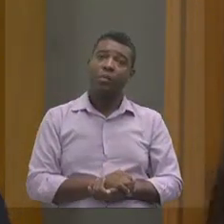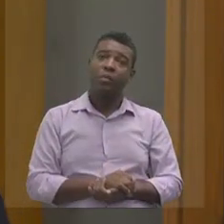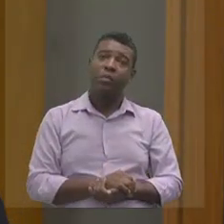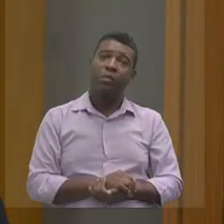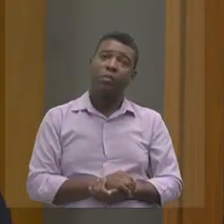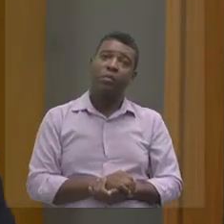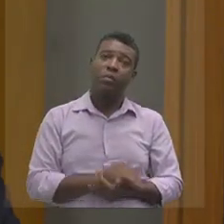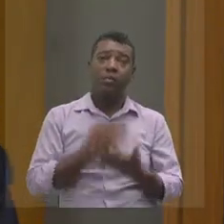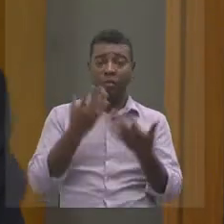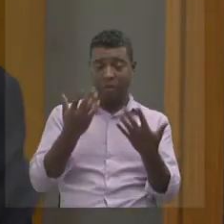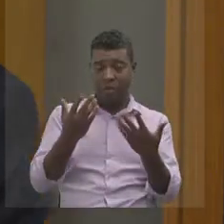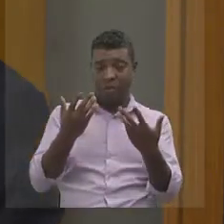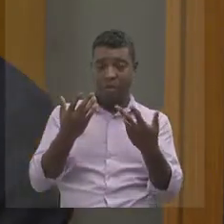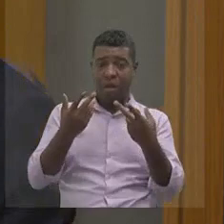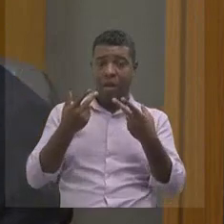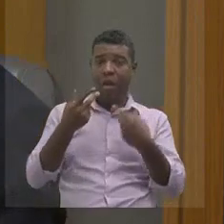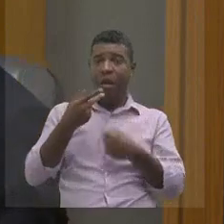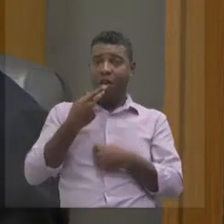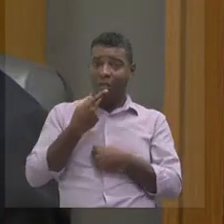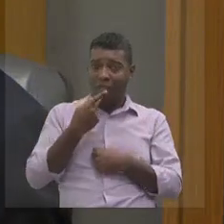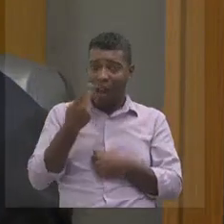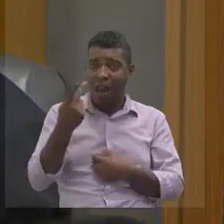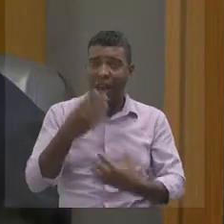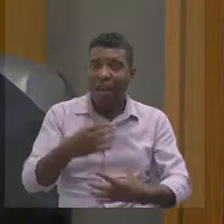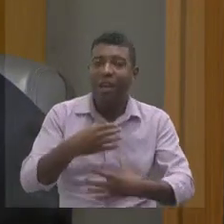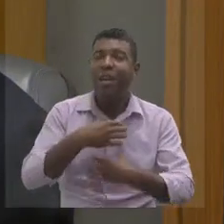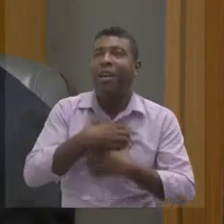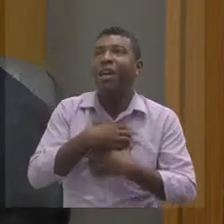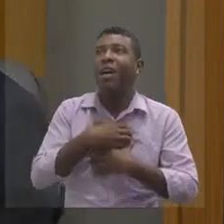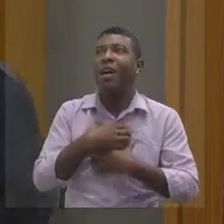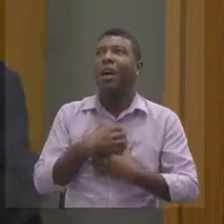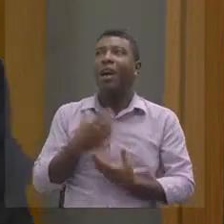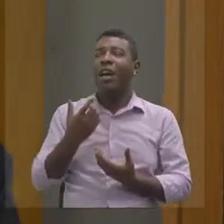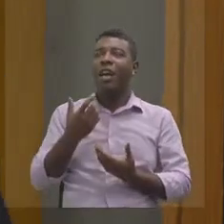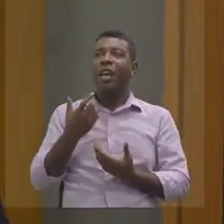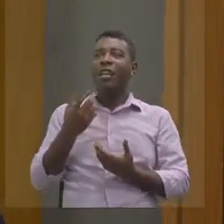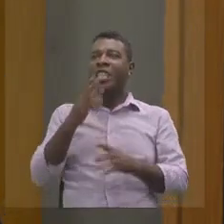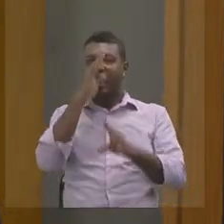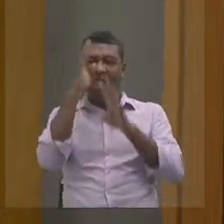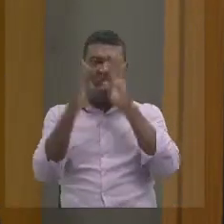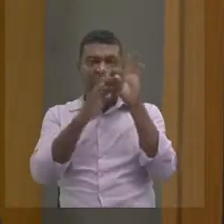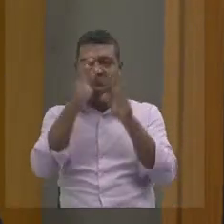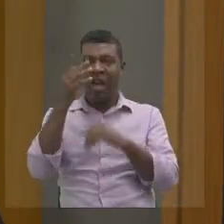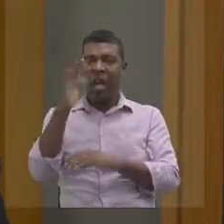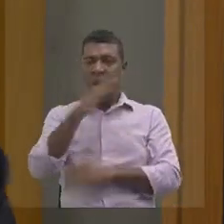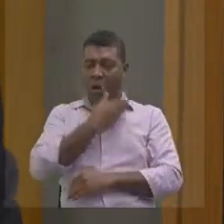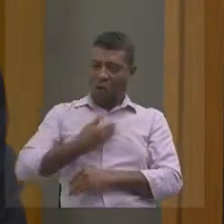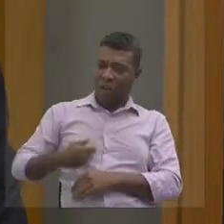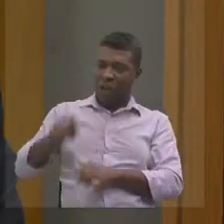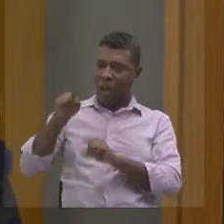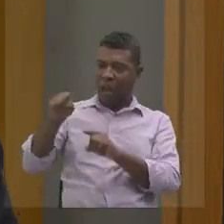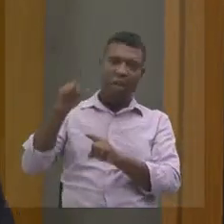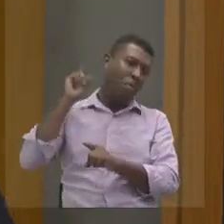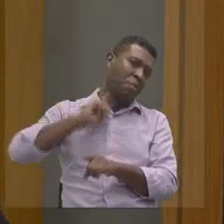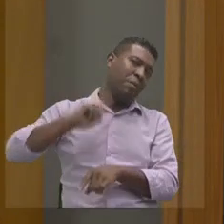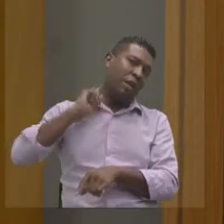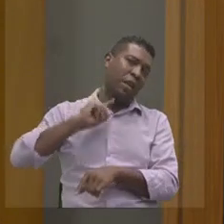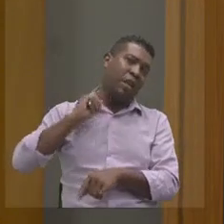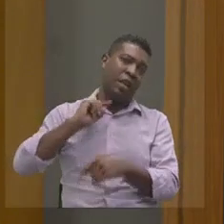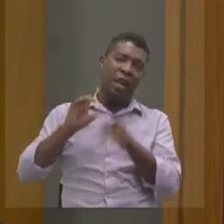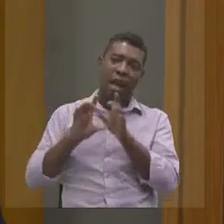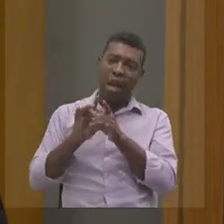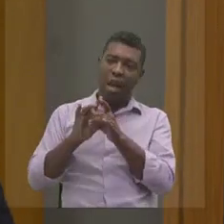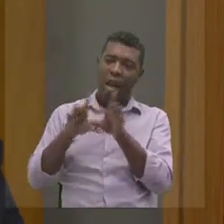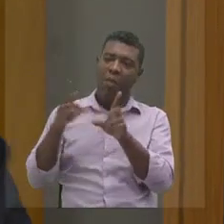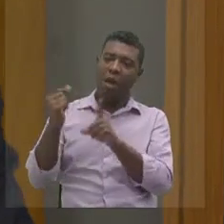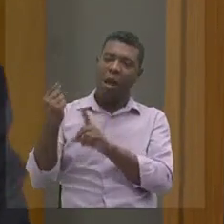falar de forma leviana de que o governador do Estado de Minas Gerais liberou um